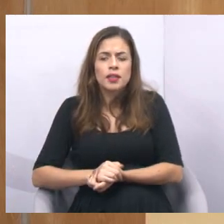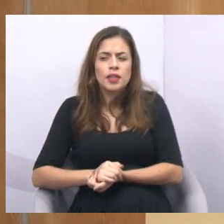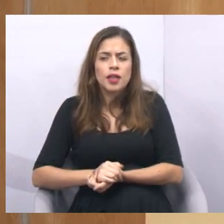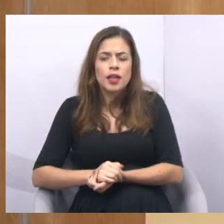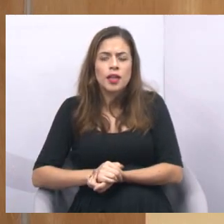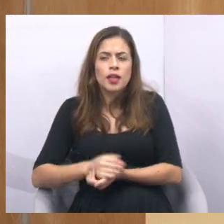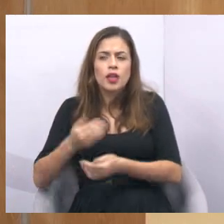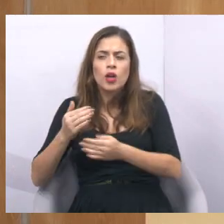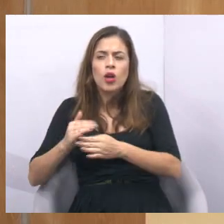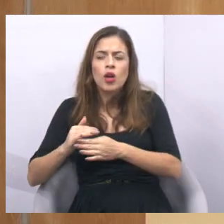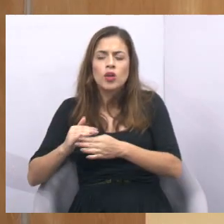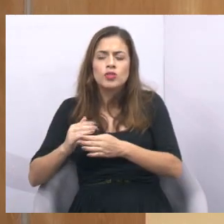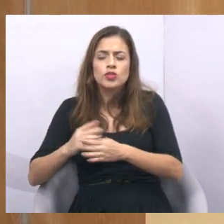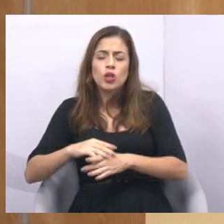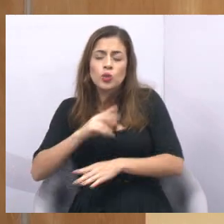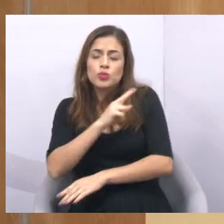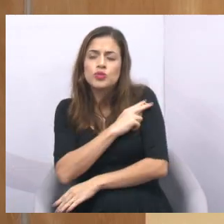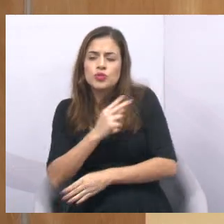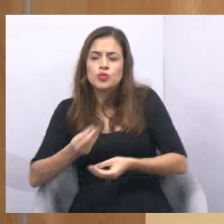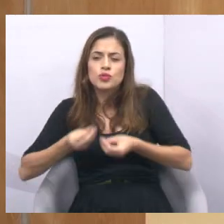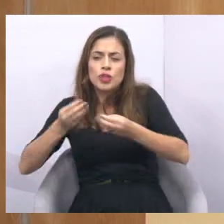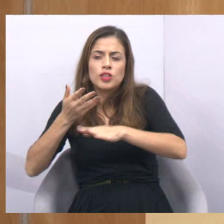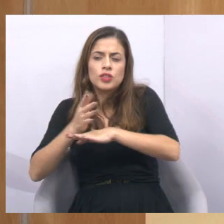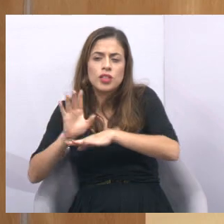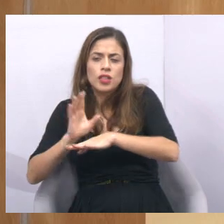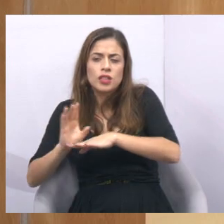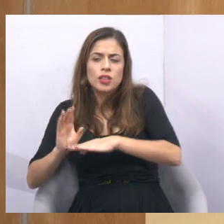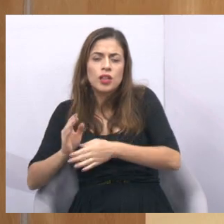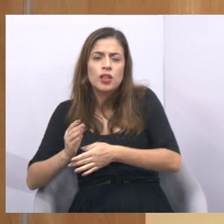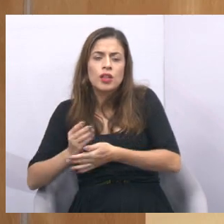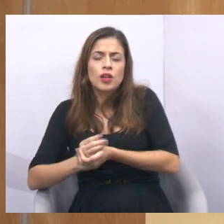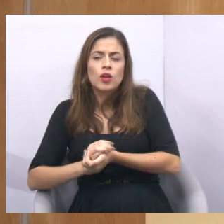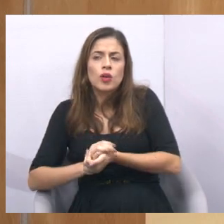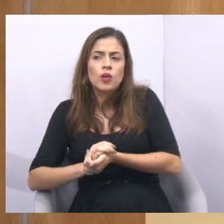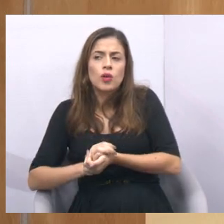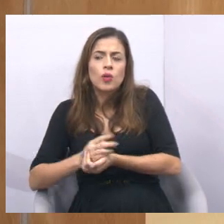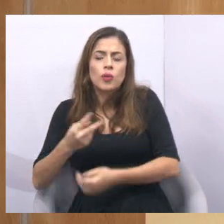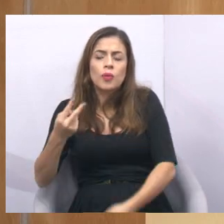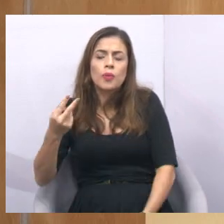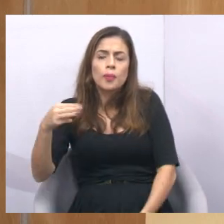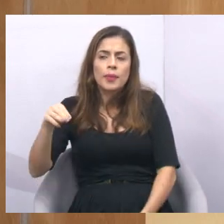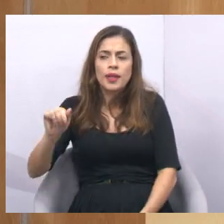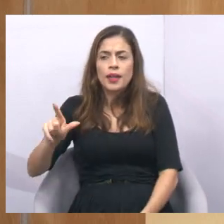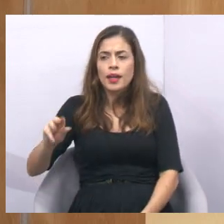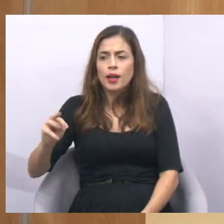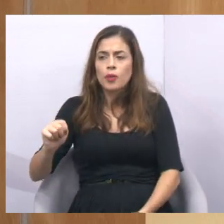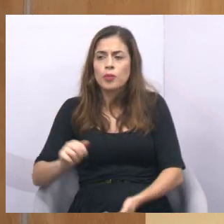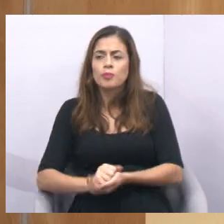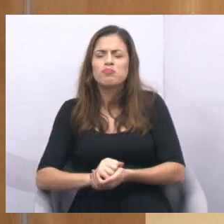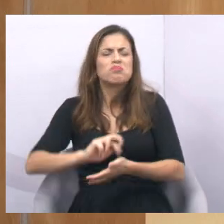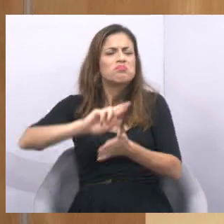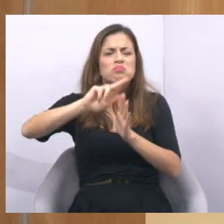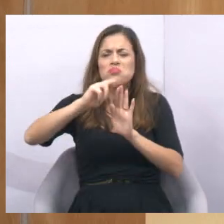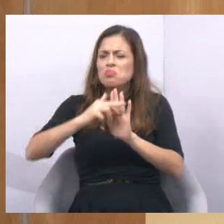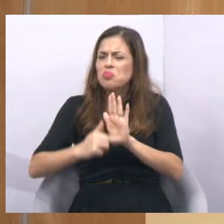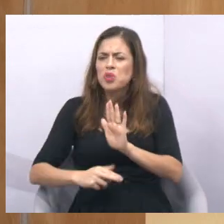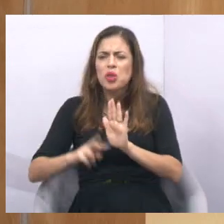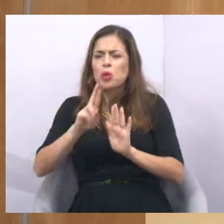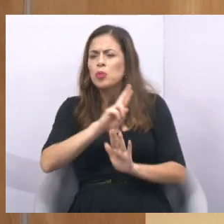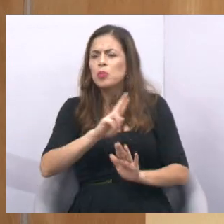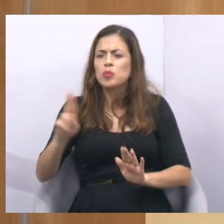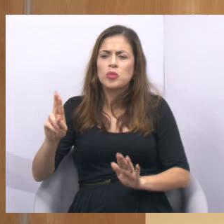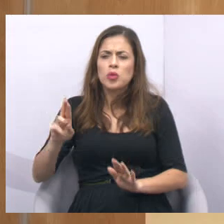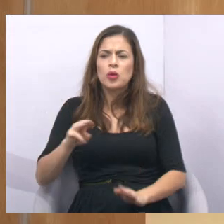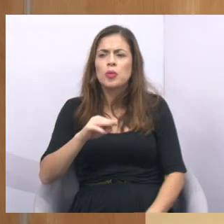chamávamos, e nessa equipe de Jacareí, outros grandes nomes, como Agra, Painego,